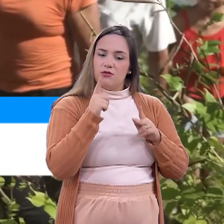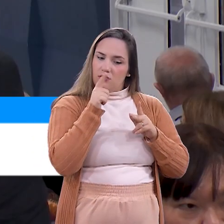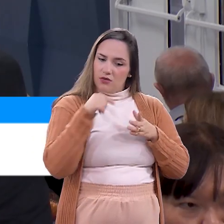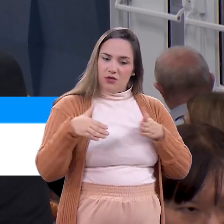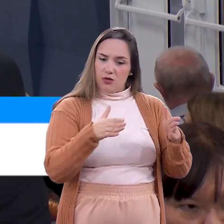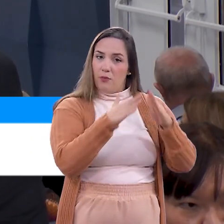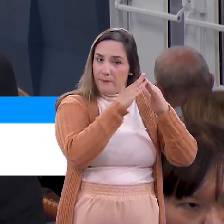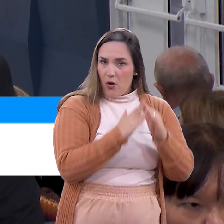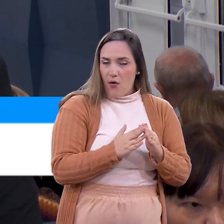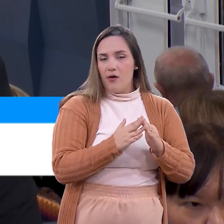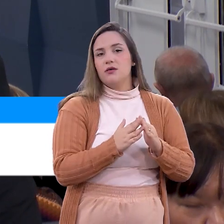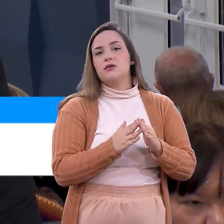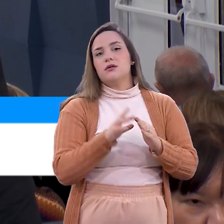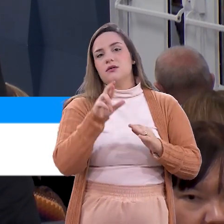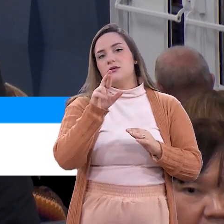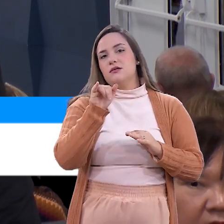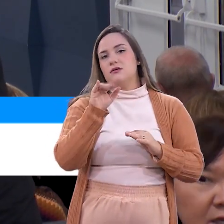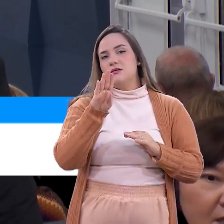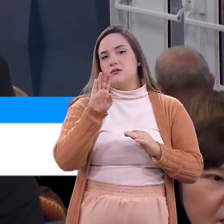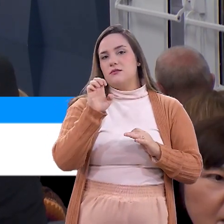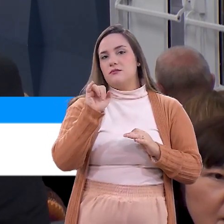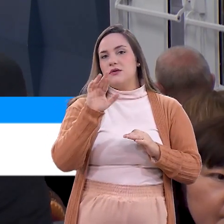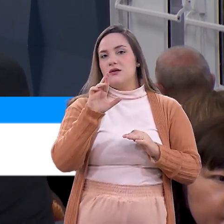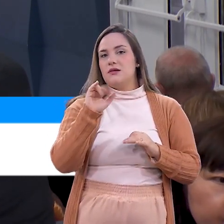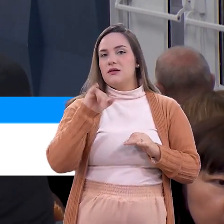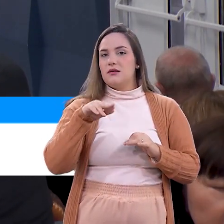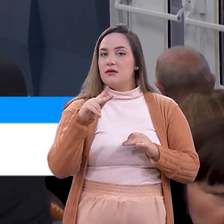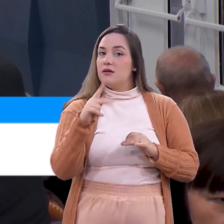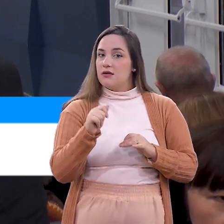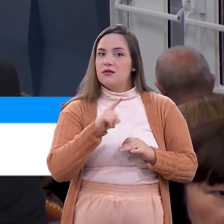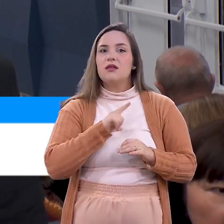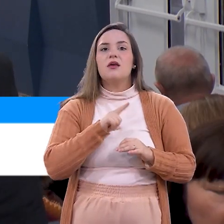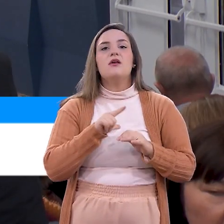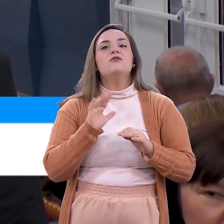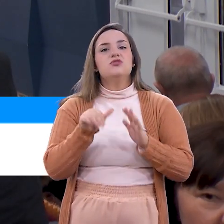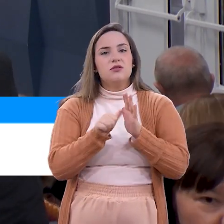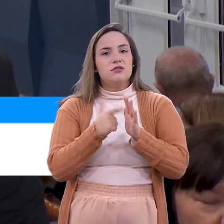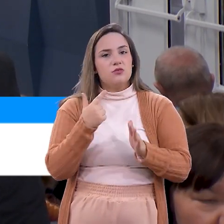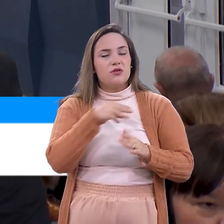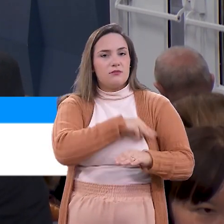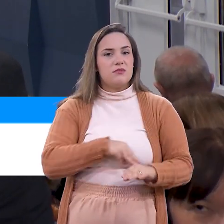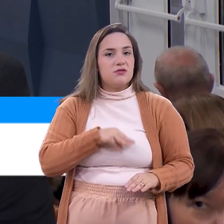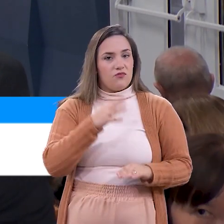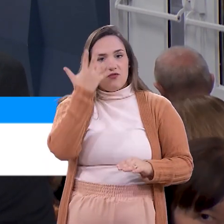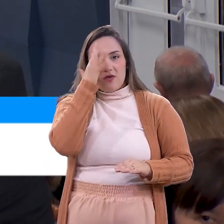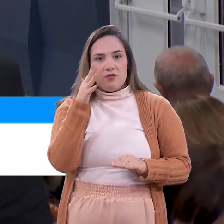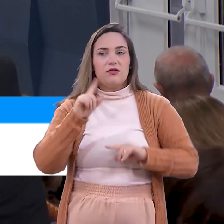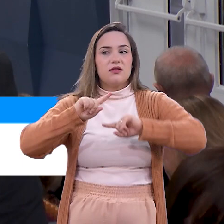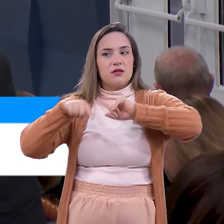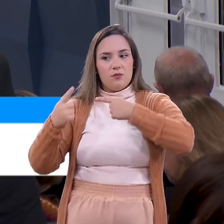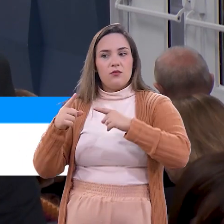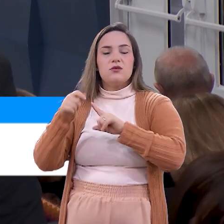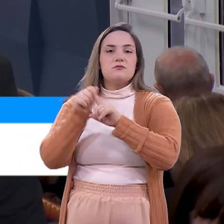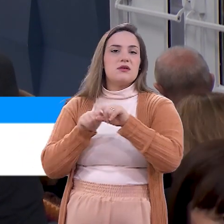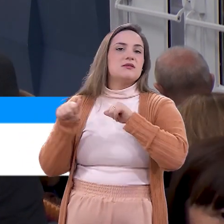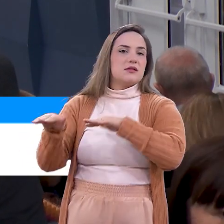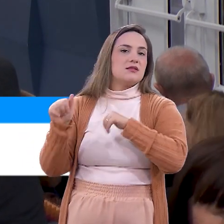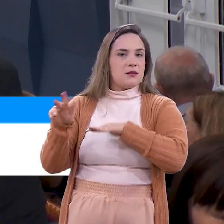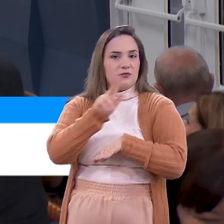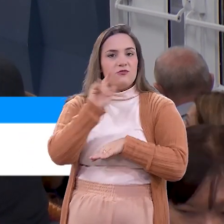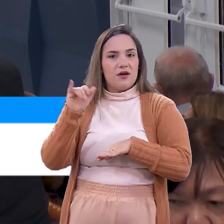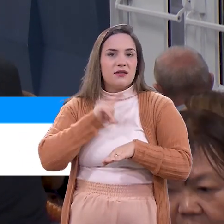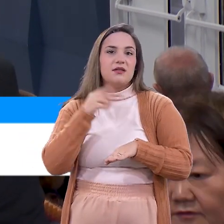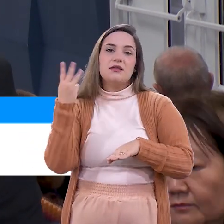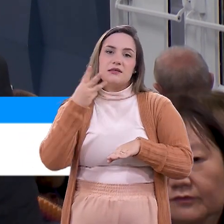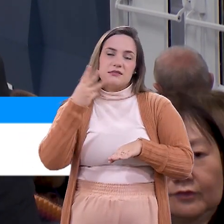acesso eh fizemos a segunda missão agora em fevereiro desse ano a próxima terceira missão tá prevista para